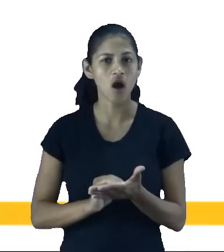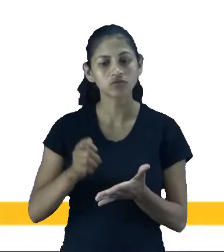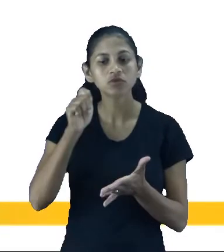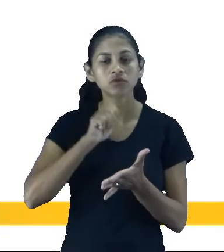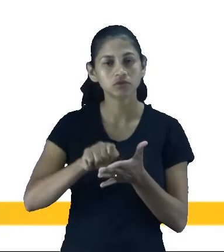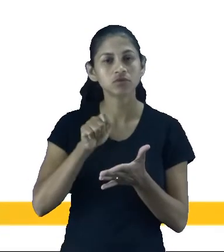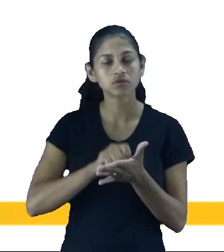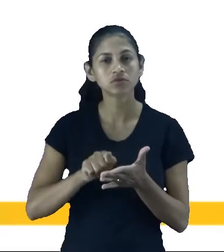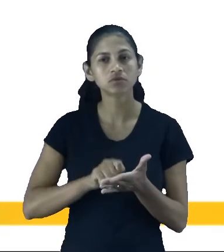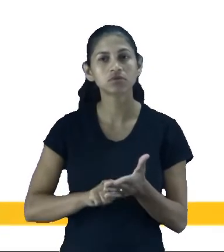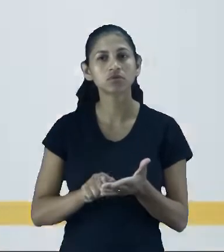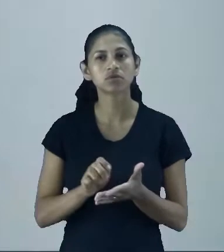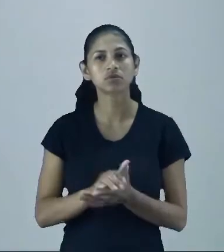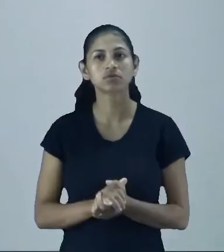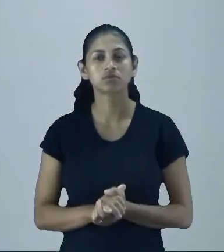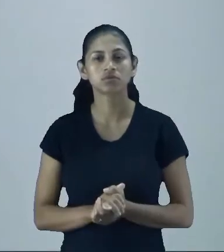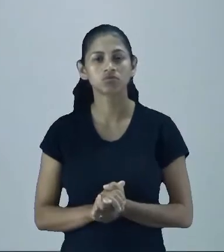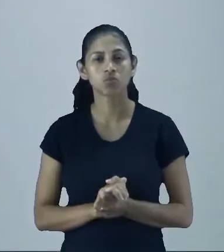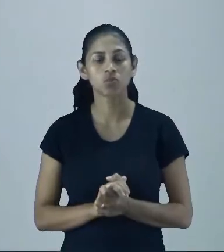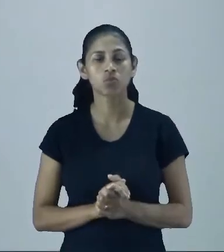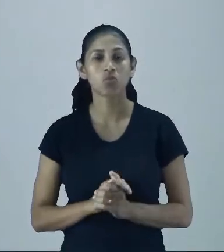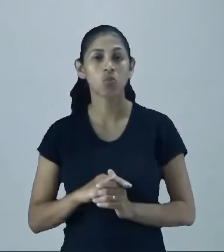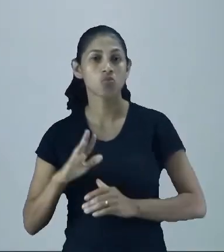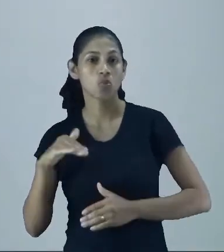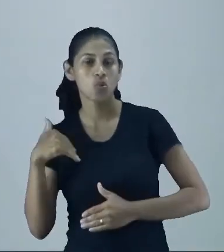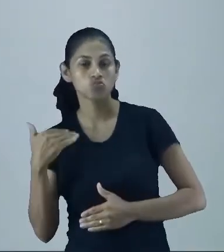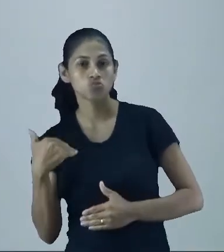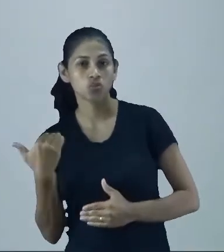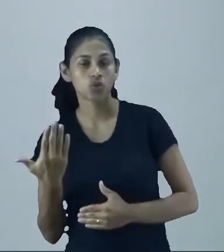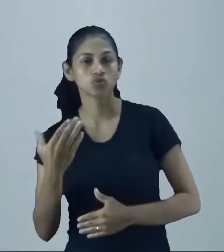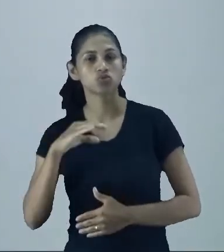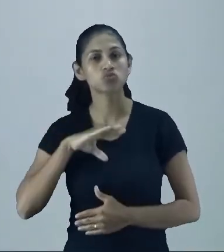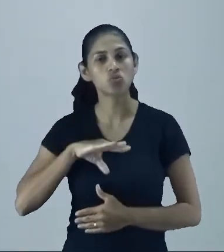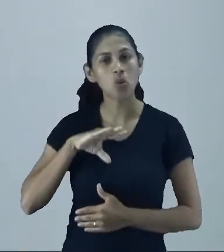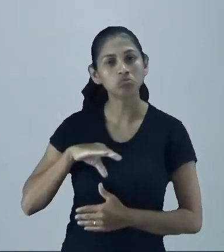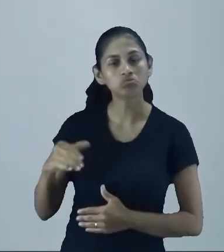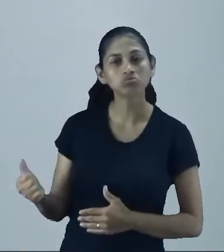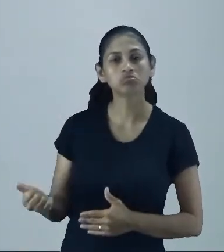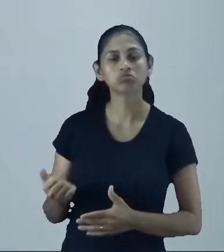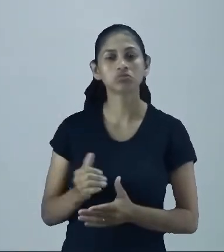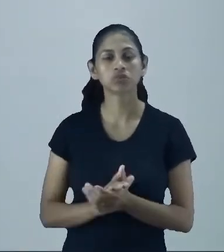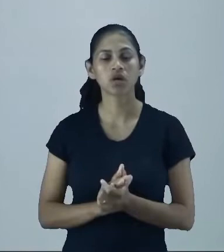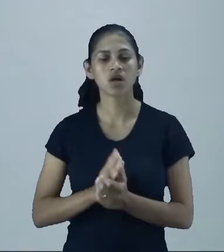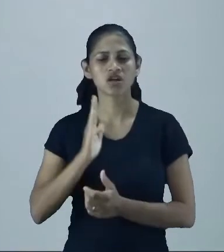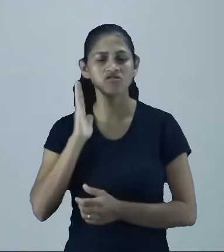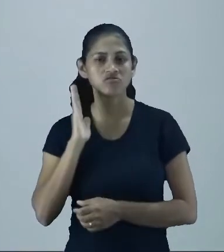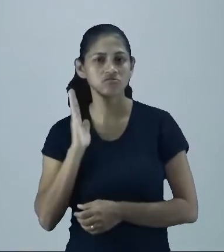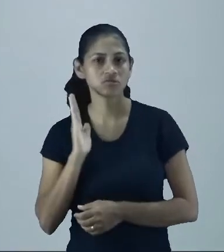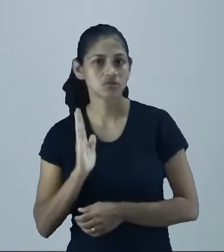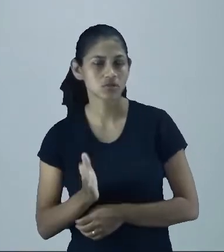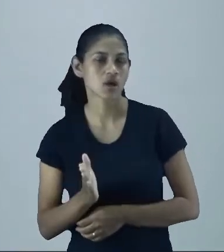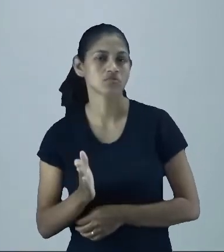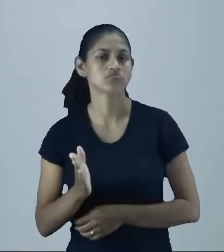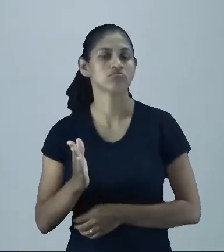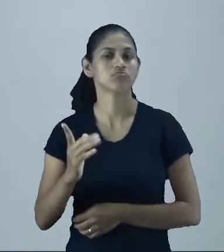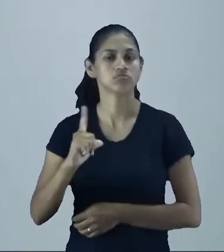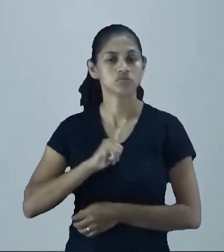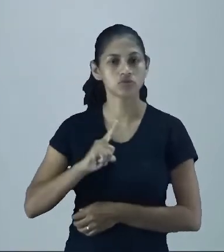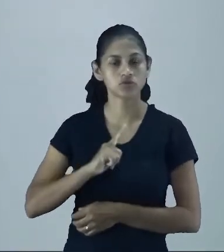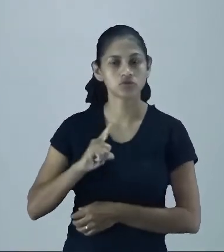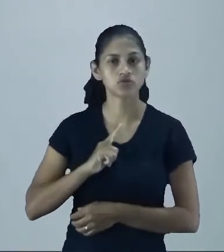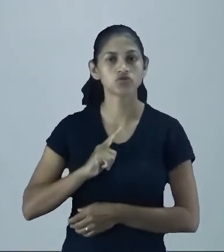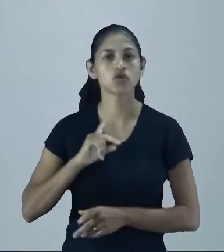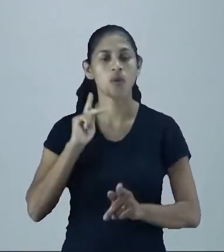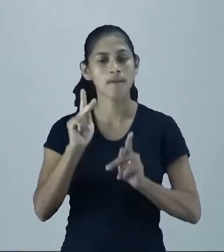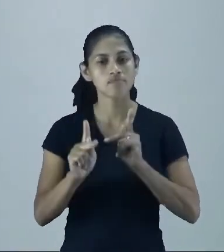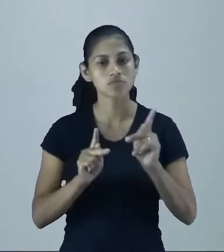Ou seja, quando os portugueses chegaram aqui, essa terra ela já era habitada, e ela era habitada por um